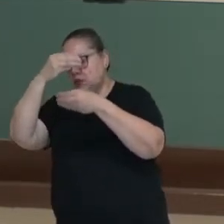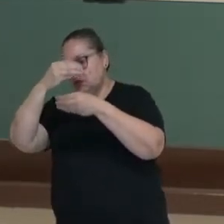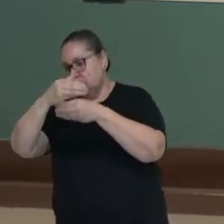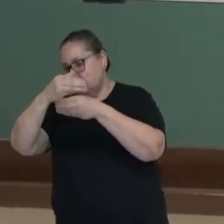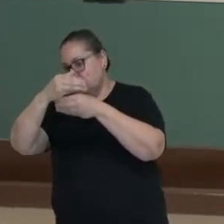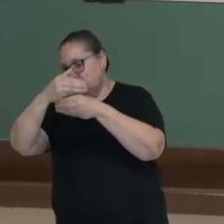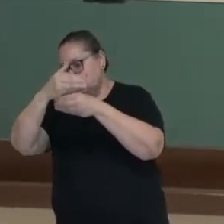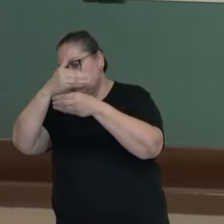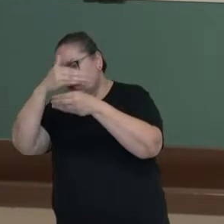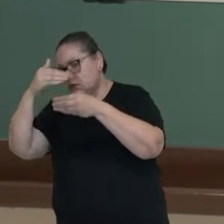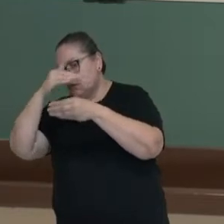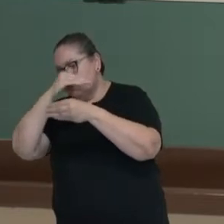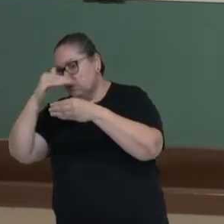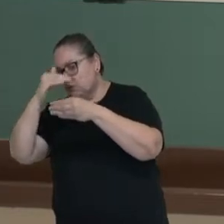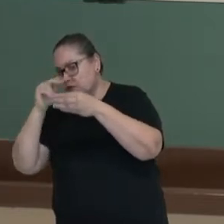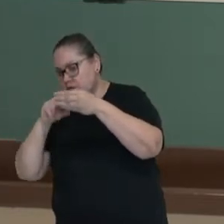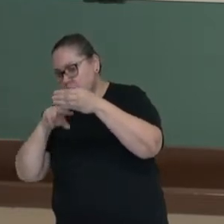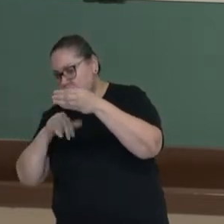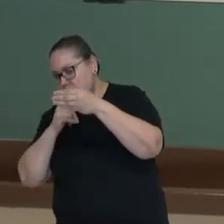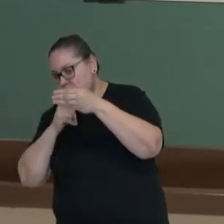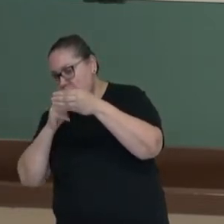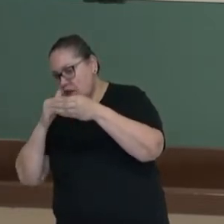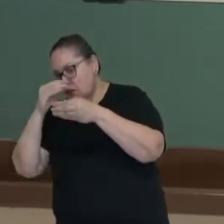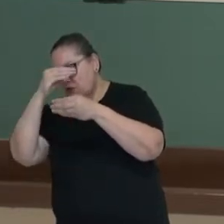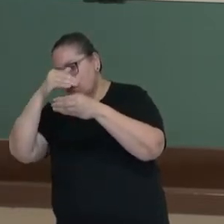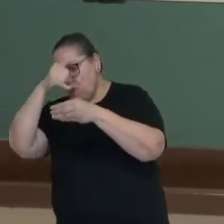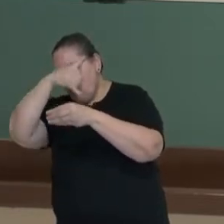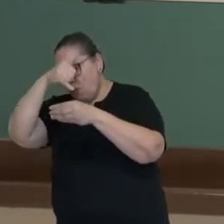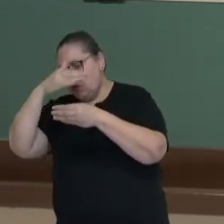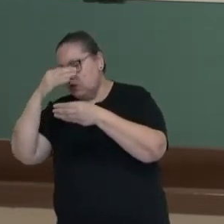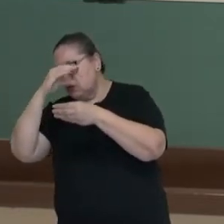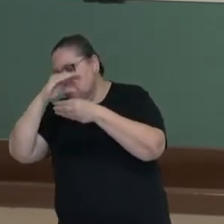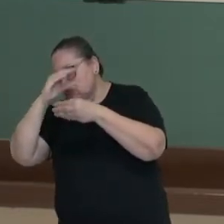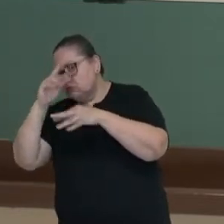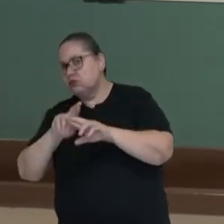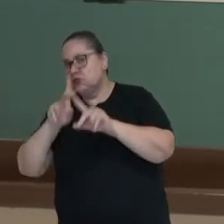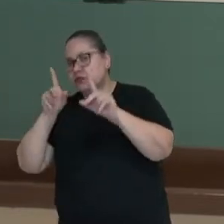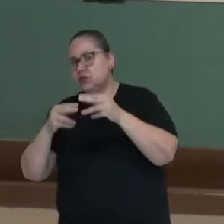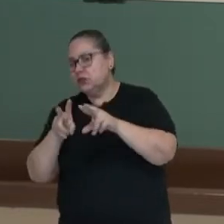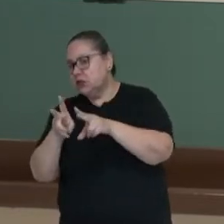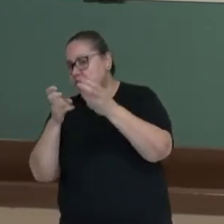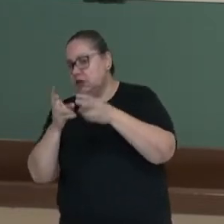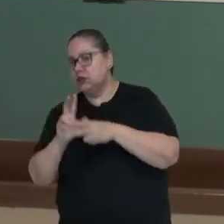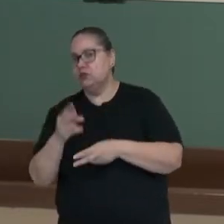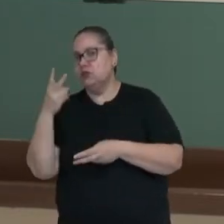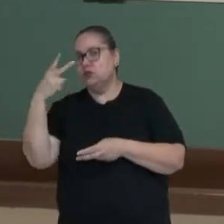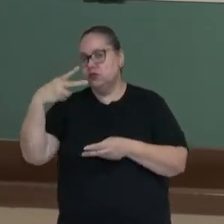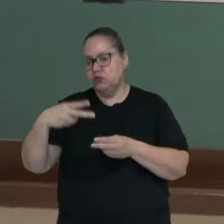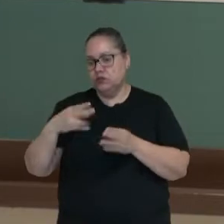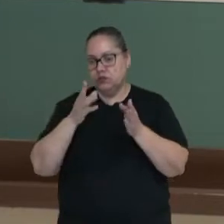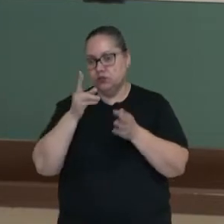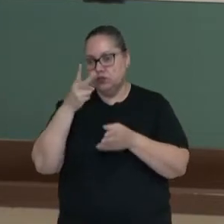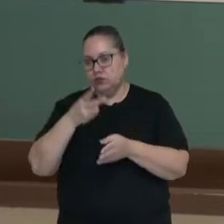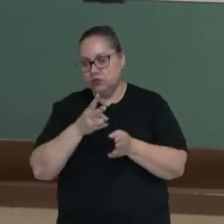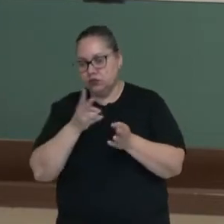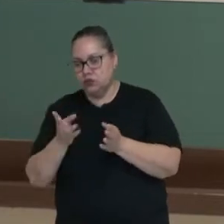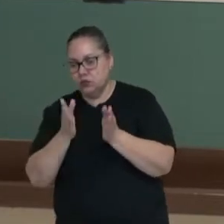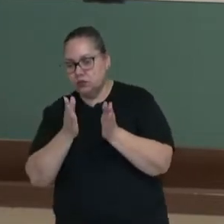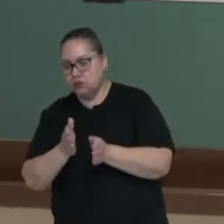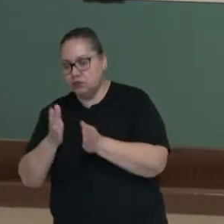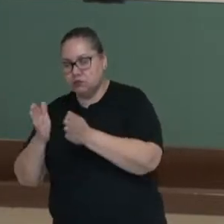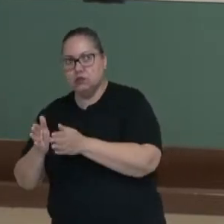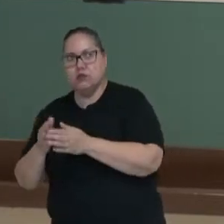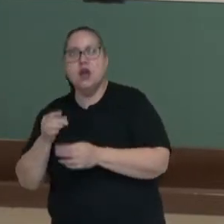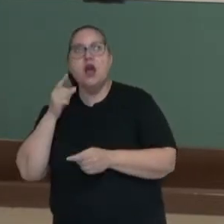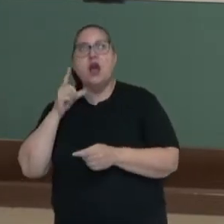percebemos os dois elementos, as duas substâncias diferentes, duas fases. E